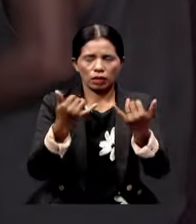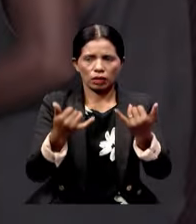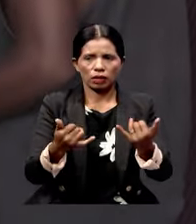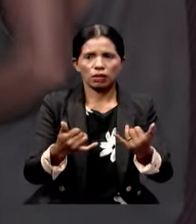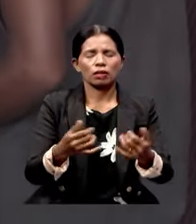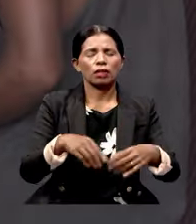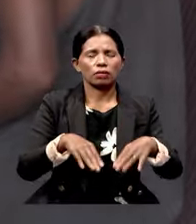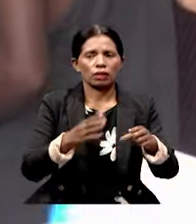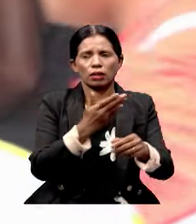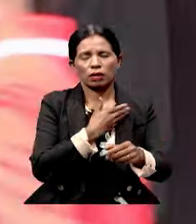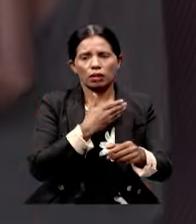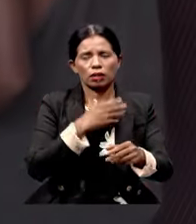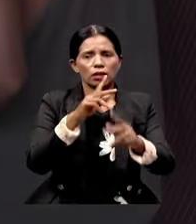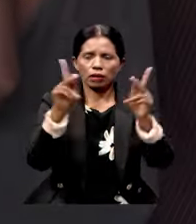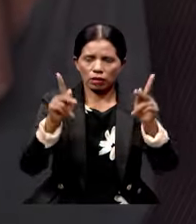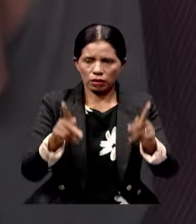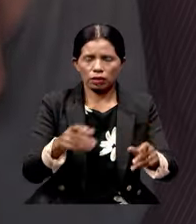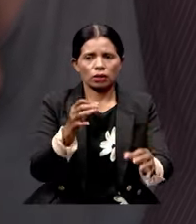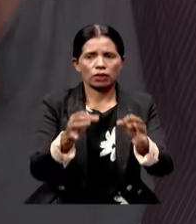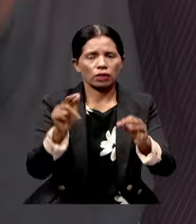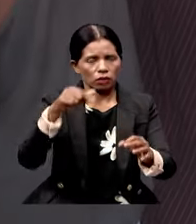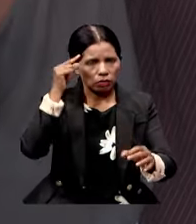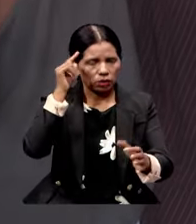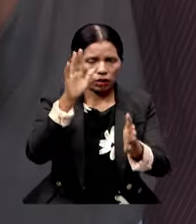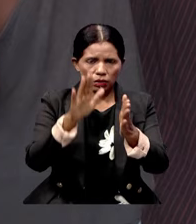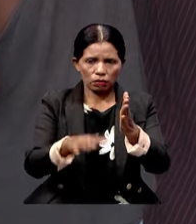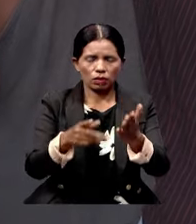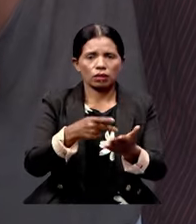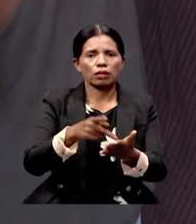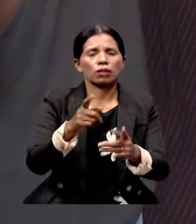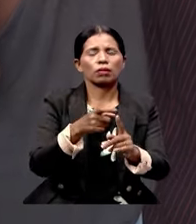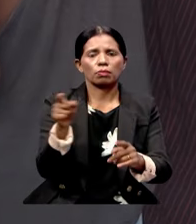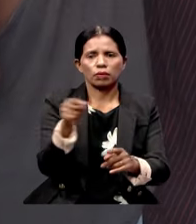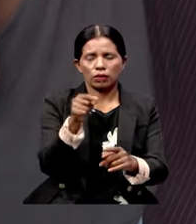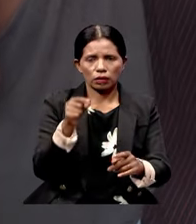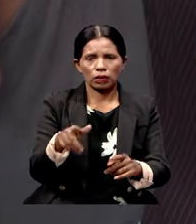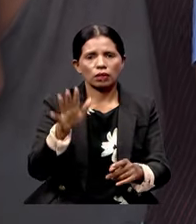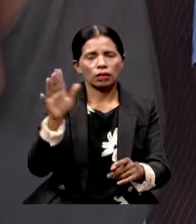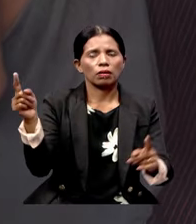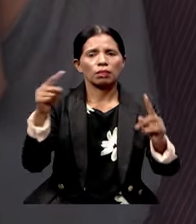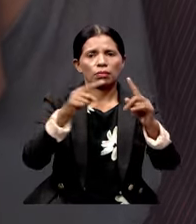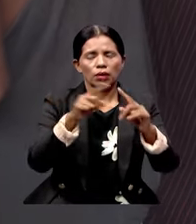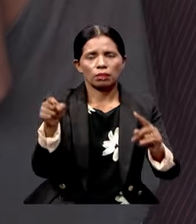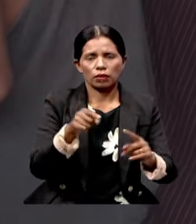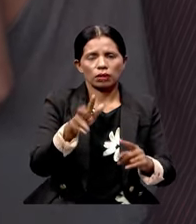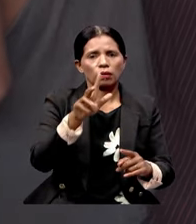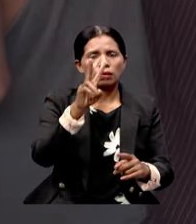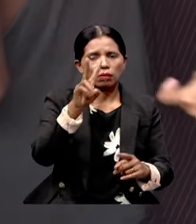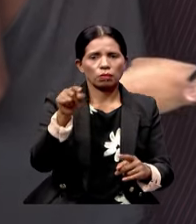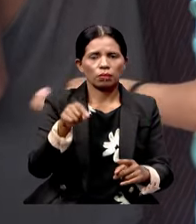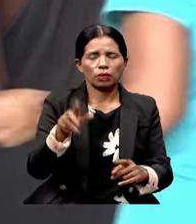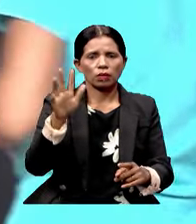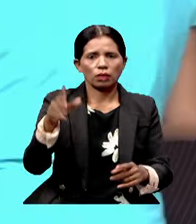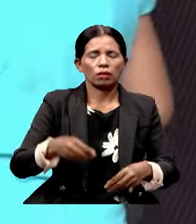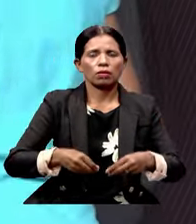fulin kontinua asia loza balun, mas ke governo hatungo na taxa husi prusentu lima ba prusentu rua pontu lima, no subsidia